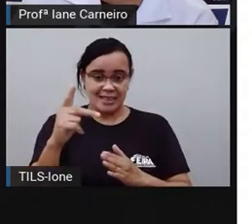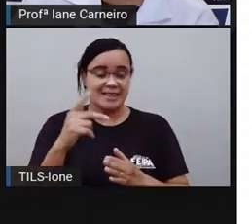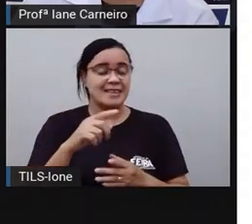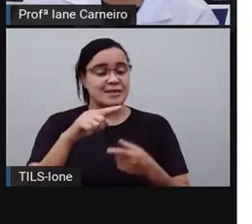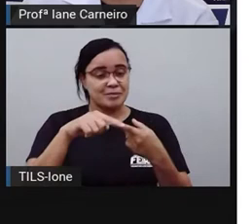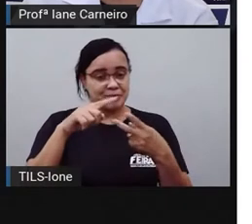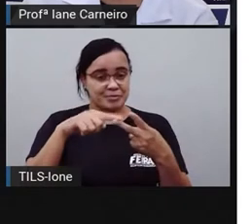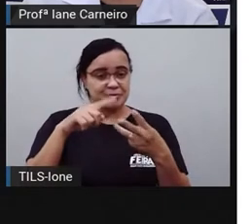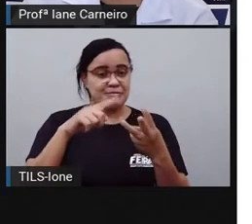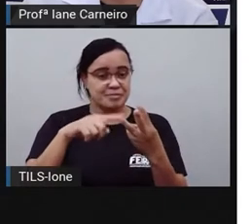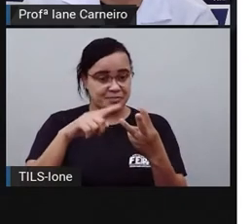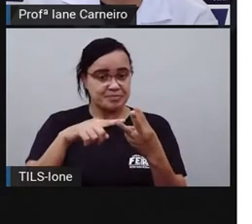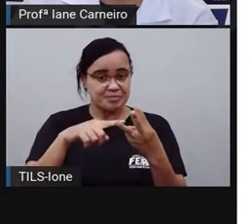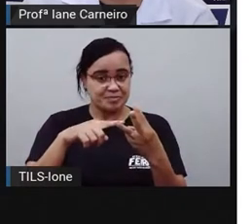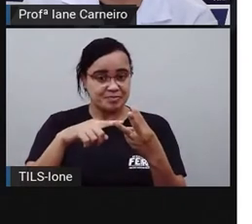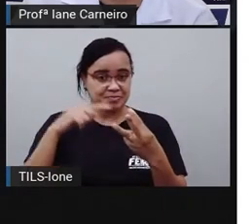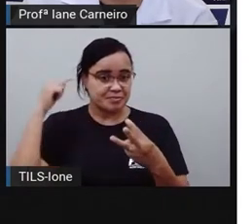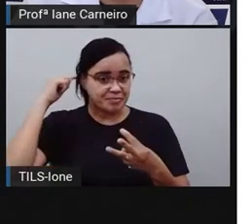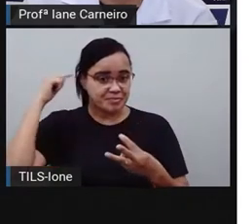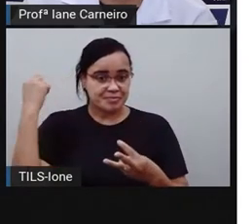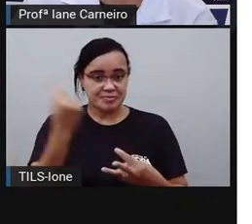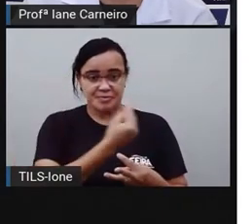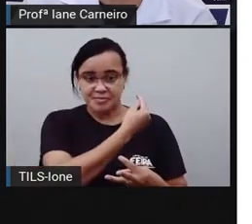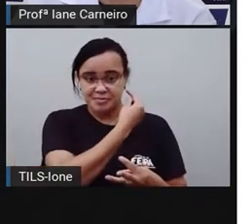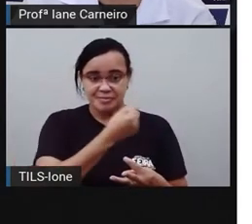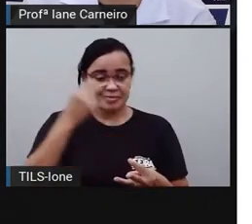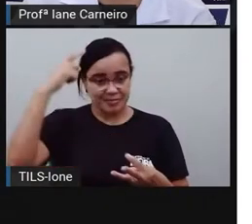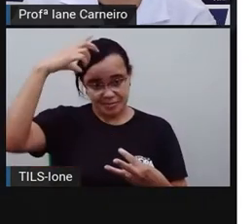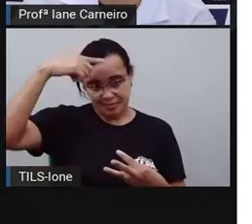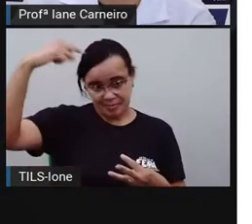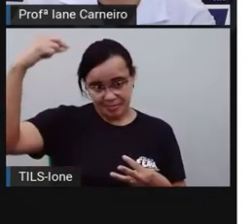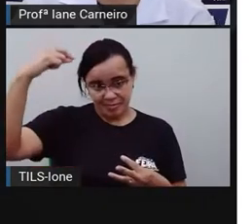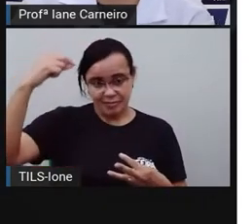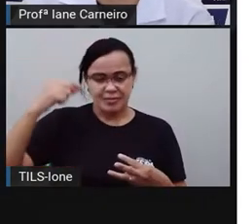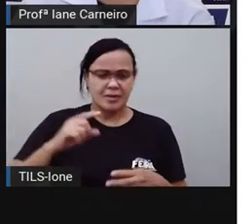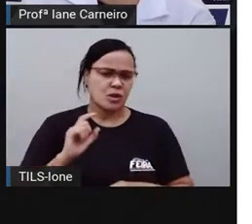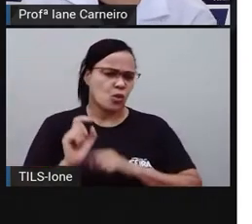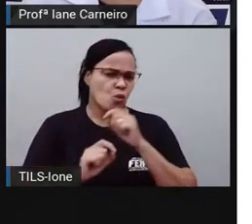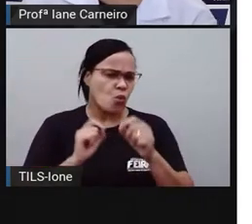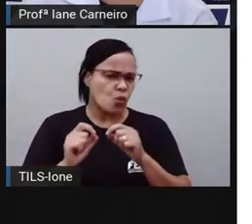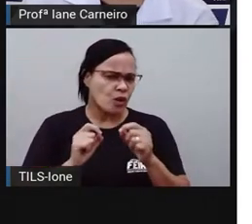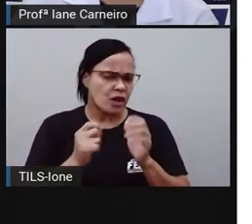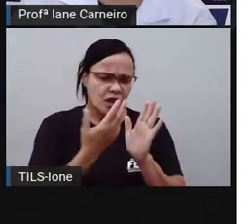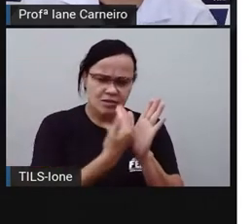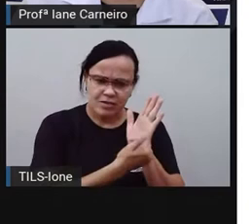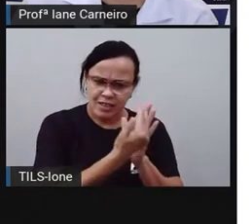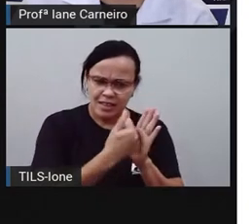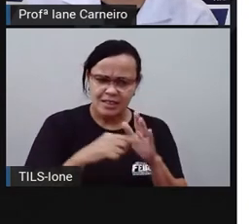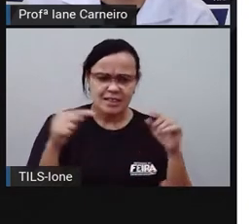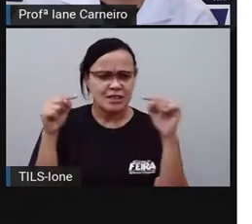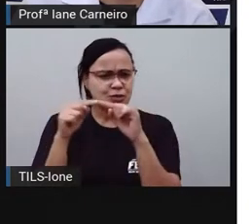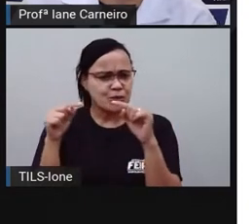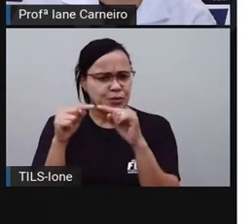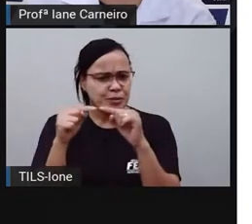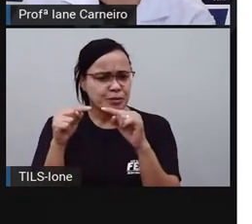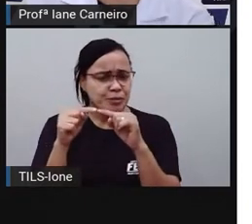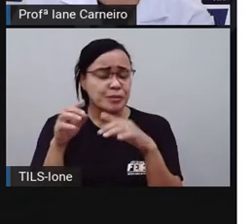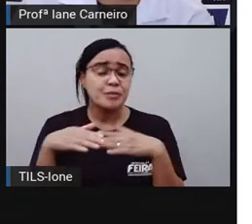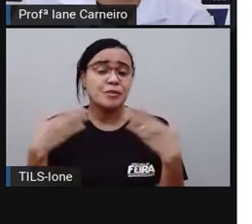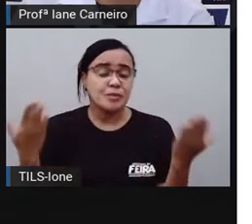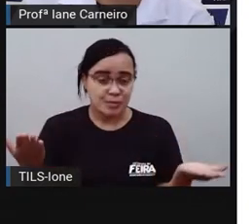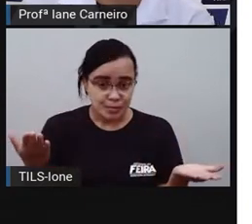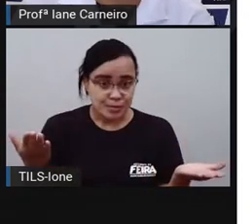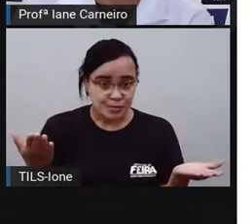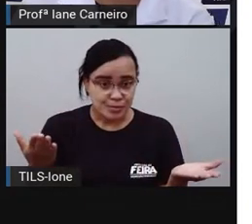pontas, formando algo, né? Que formato é que esse chapéu deu, formou, né? Qual é o formato